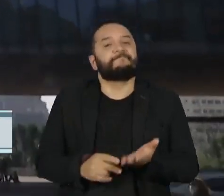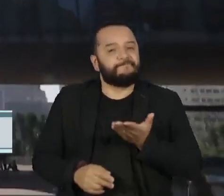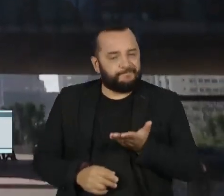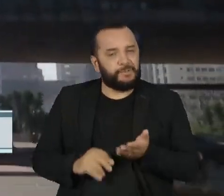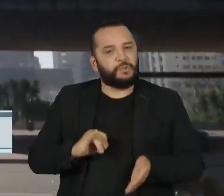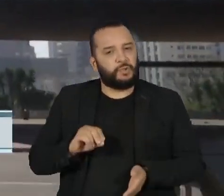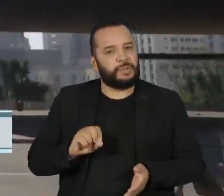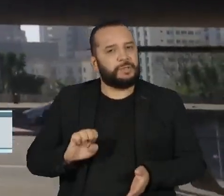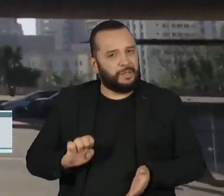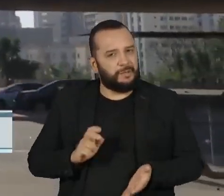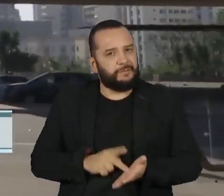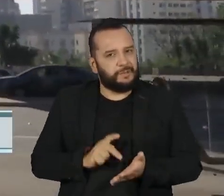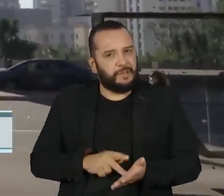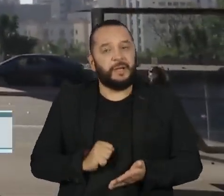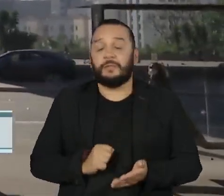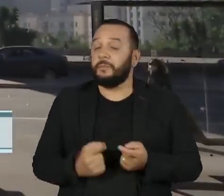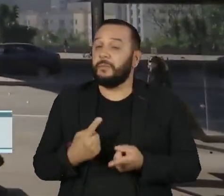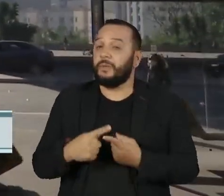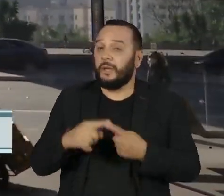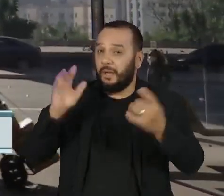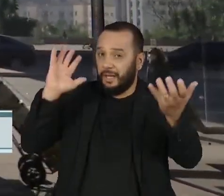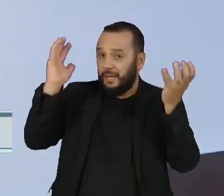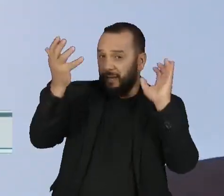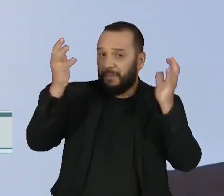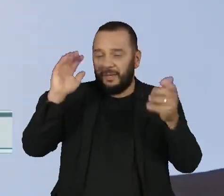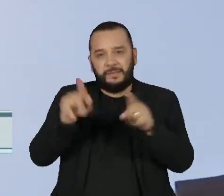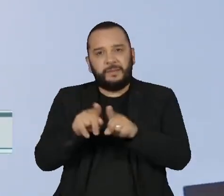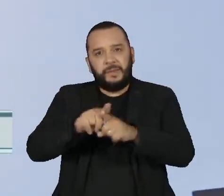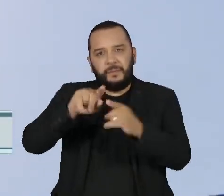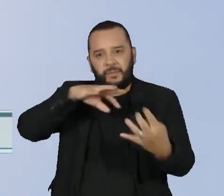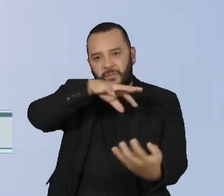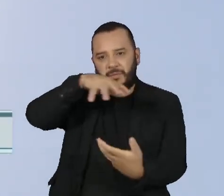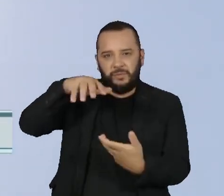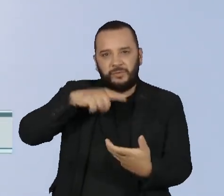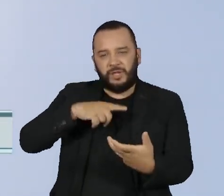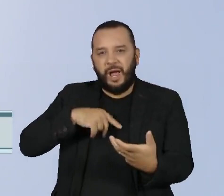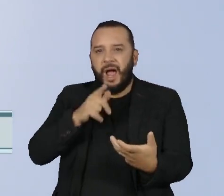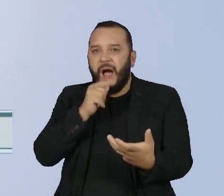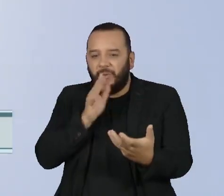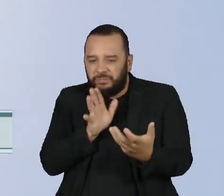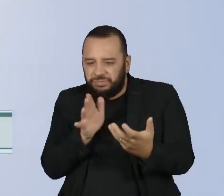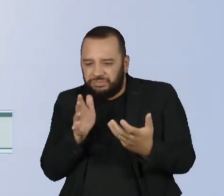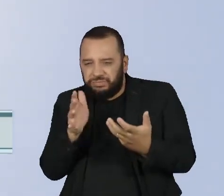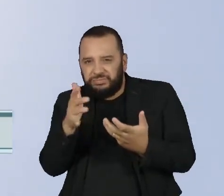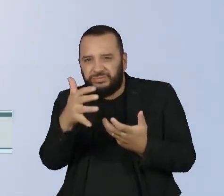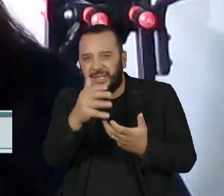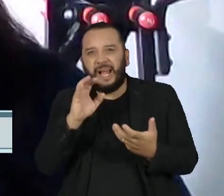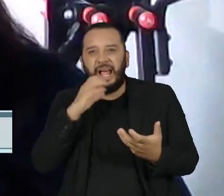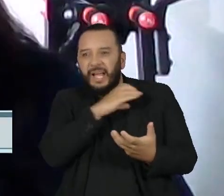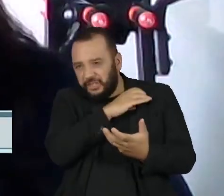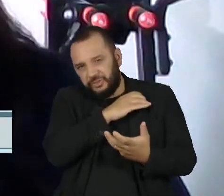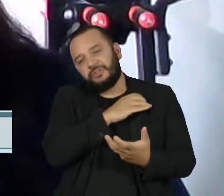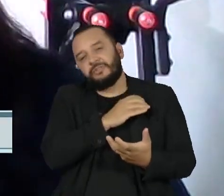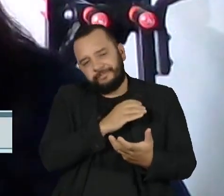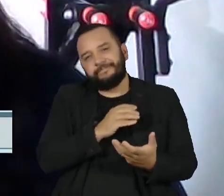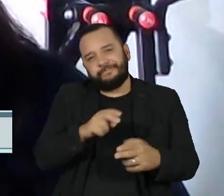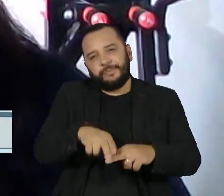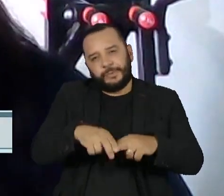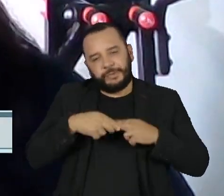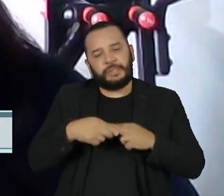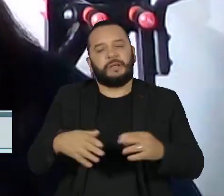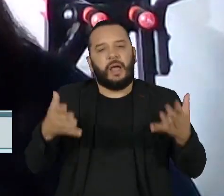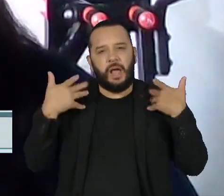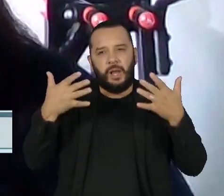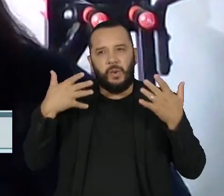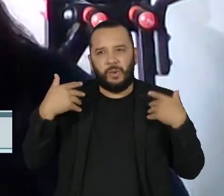as mudanças climáticas associadas ao fenômeno e o ninho trouxeram essa onda de calor fora de época ele tem essa